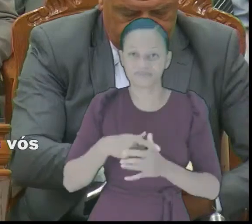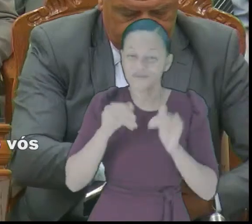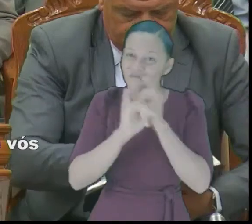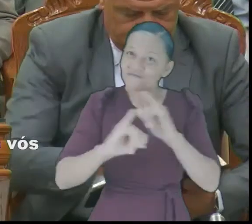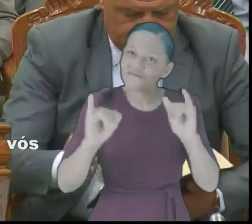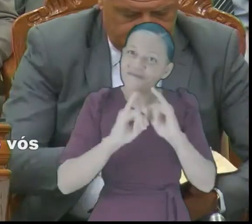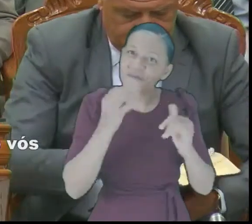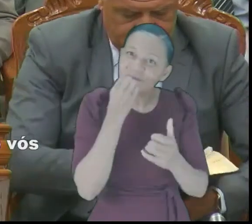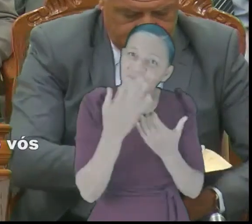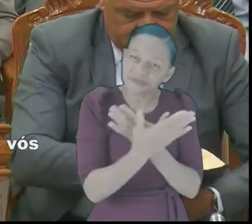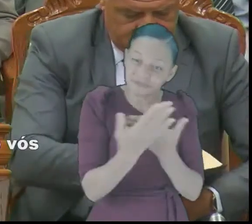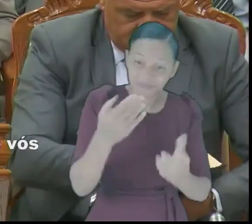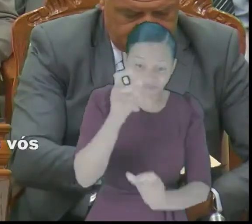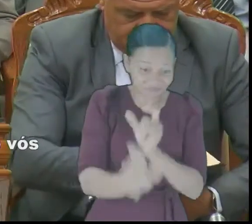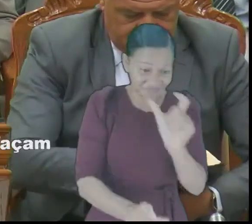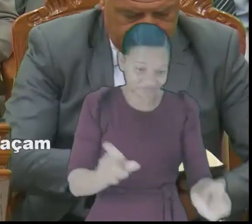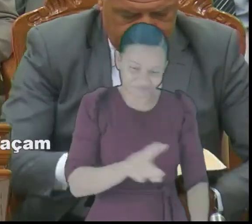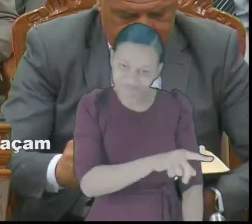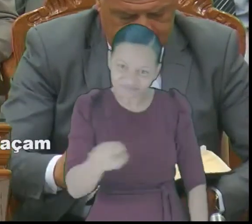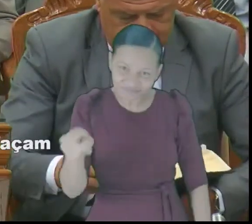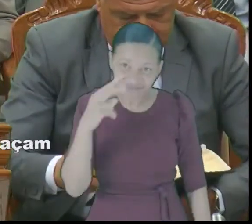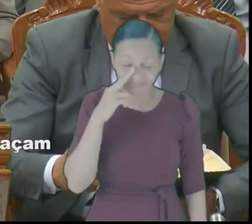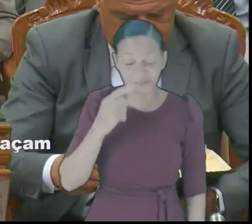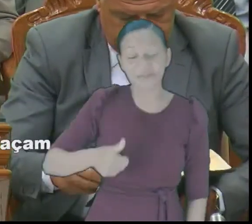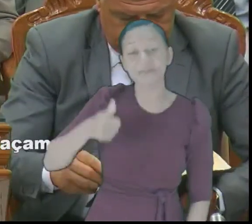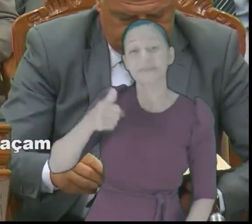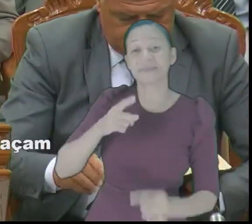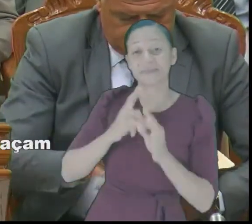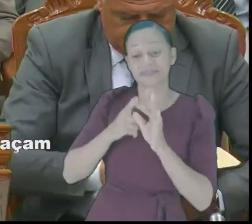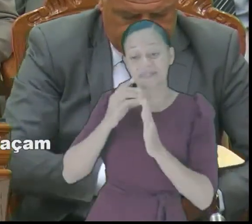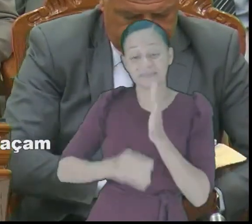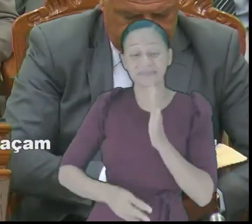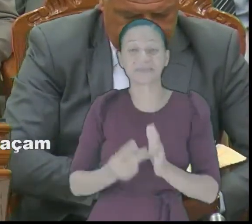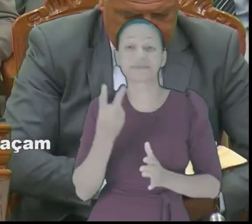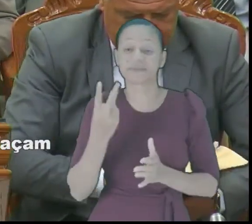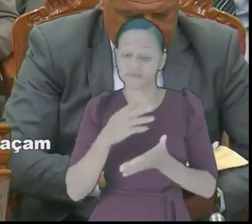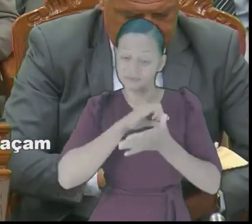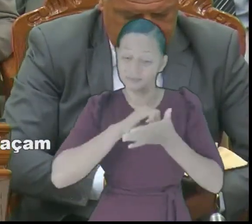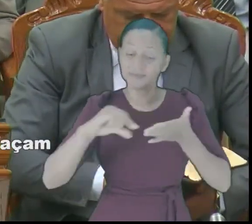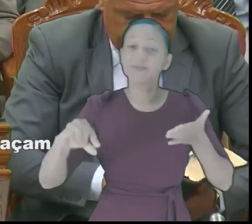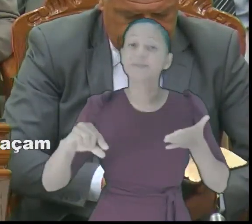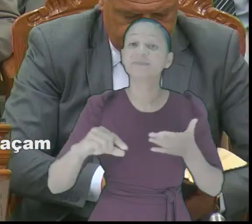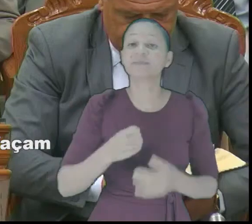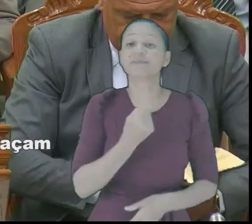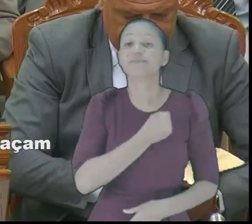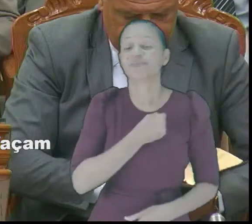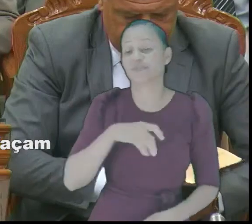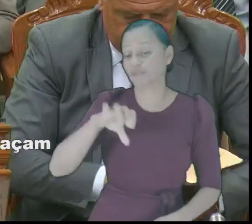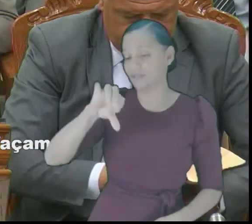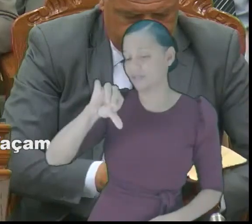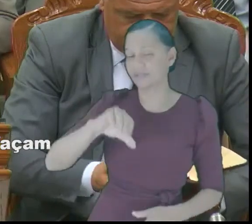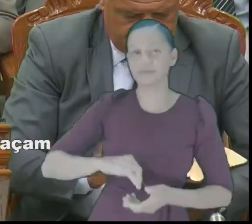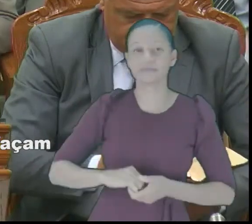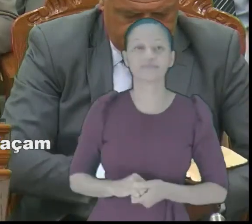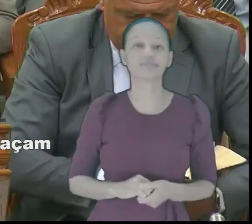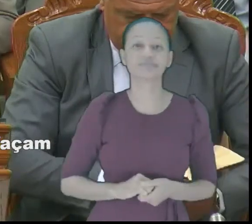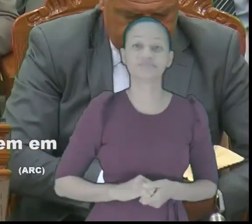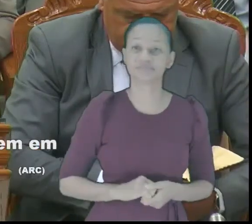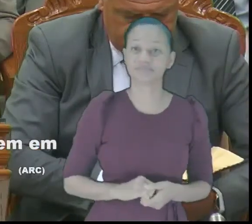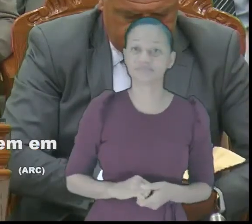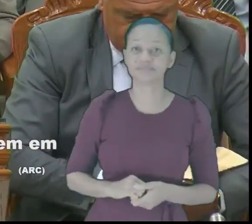boa para os crentes. 1 Timóteo 2, versículo de número 9.